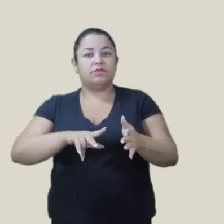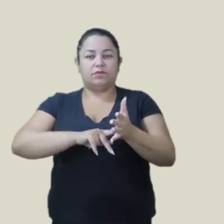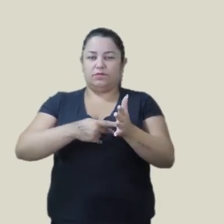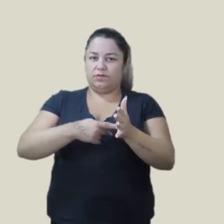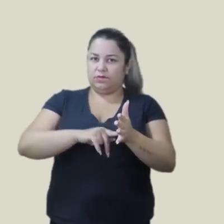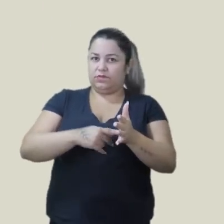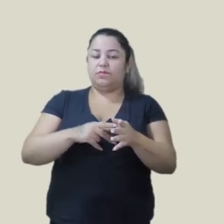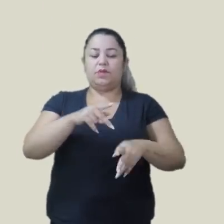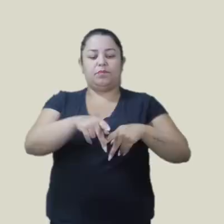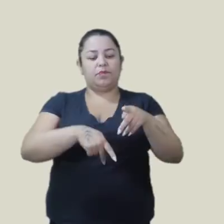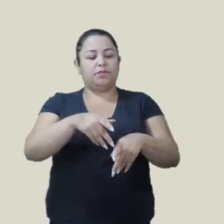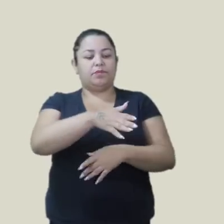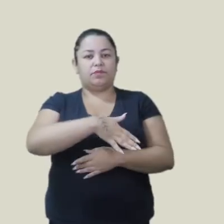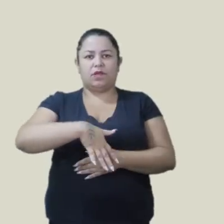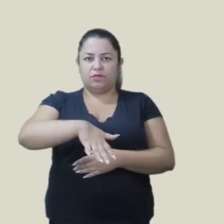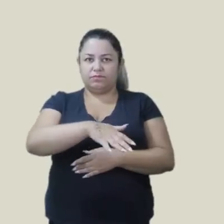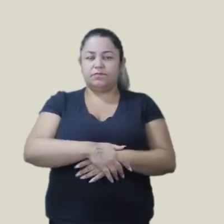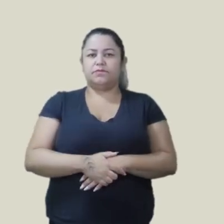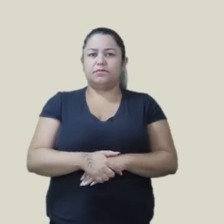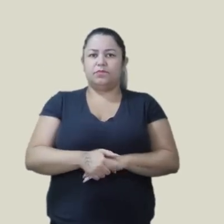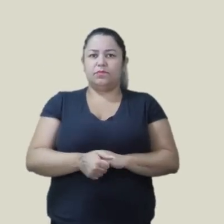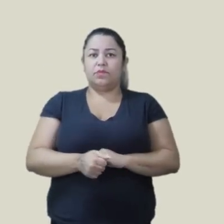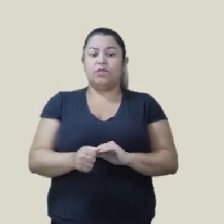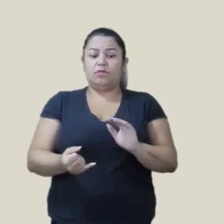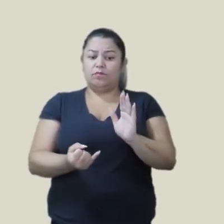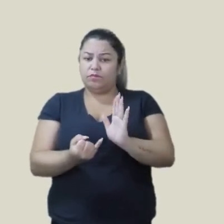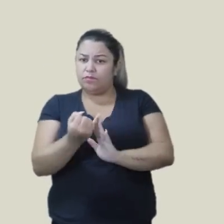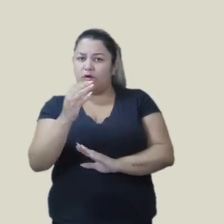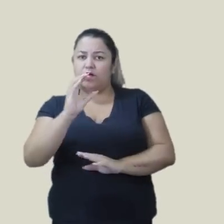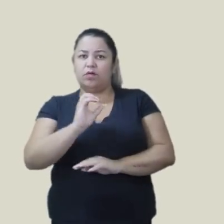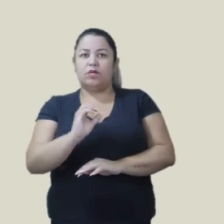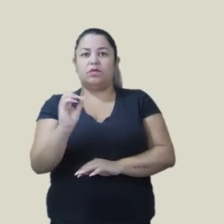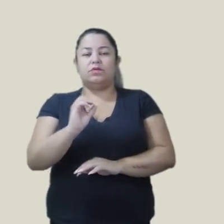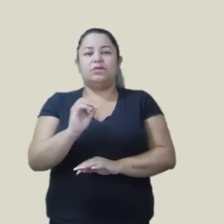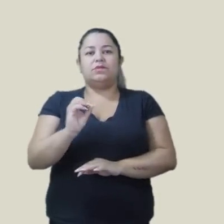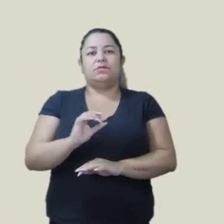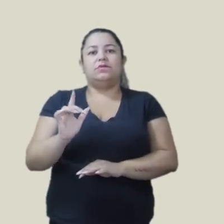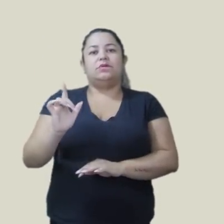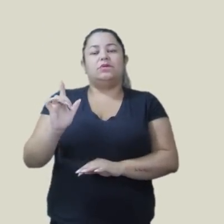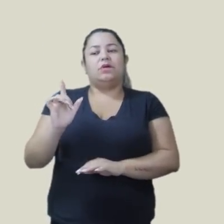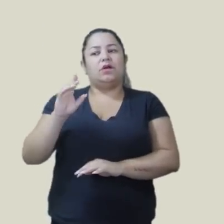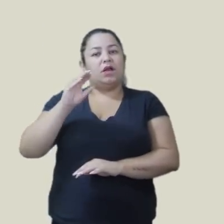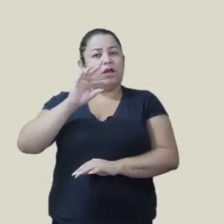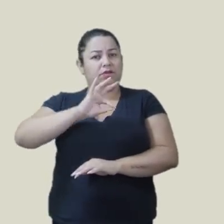movimento popular, imposto zero para quem ganha até R$5.000,